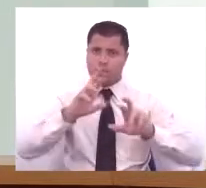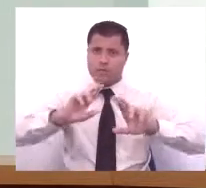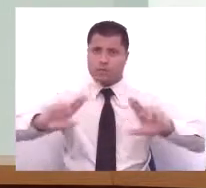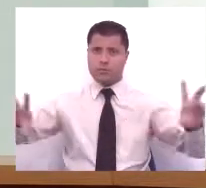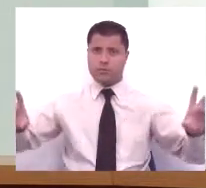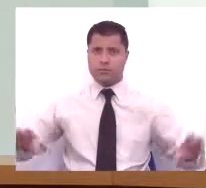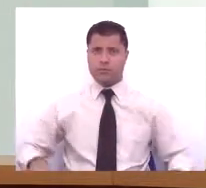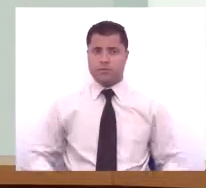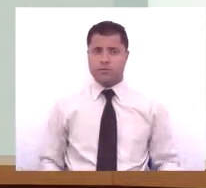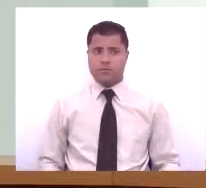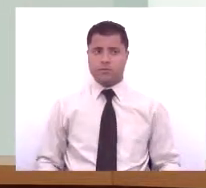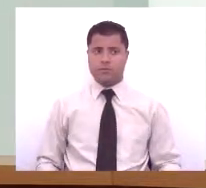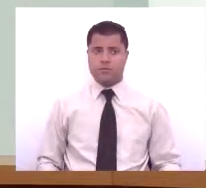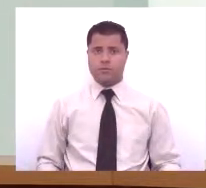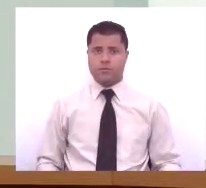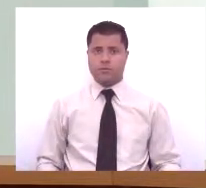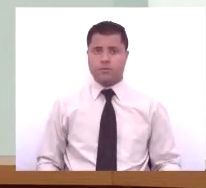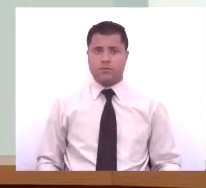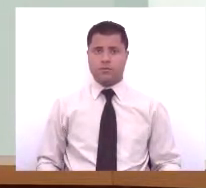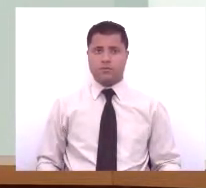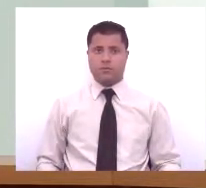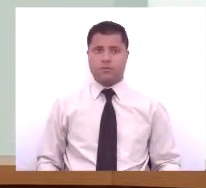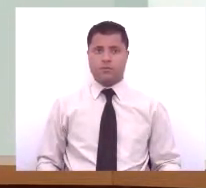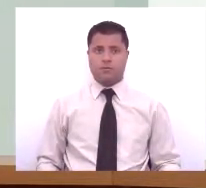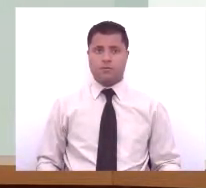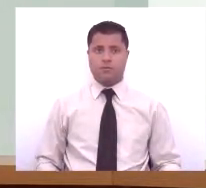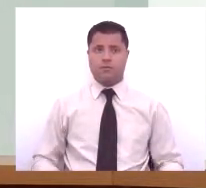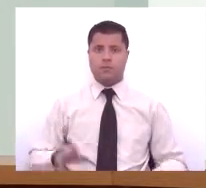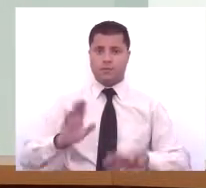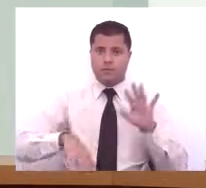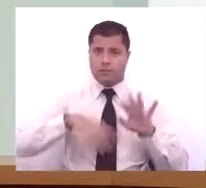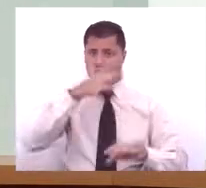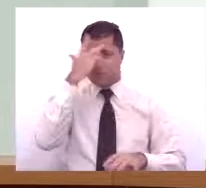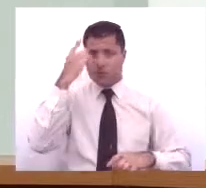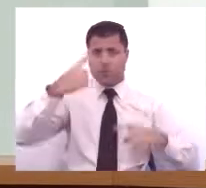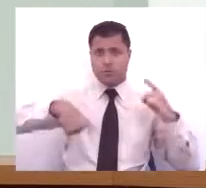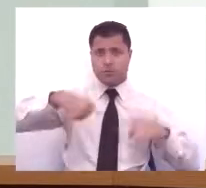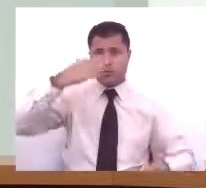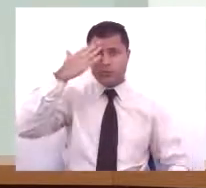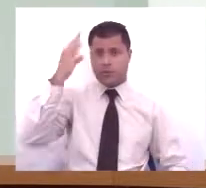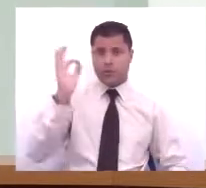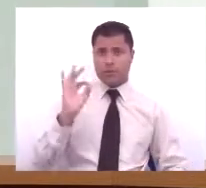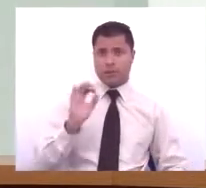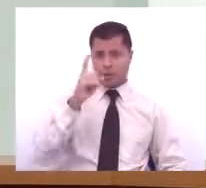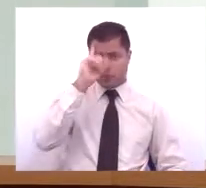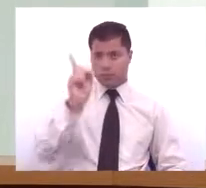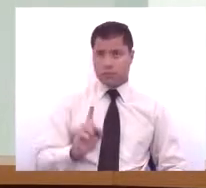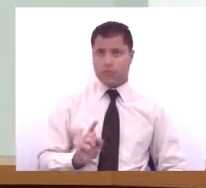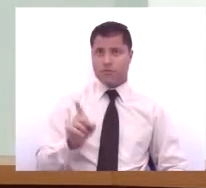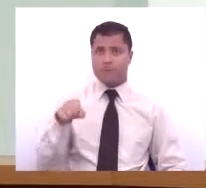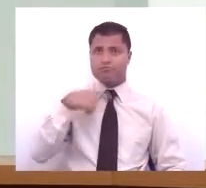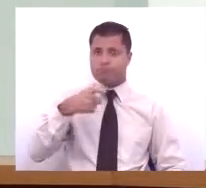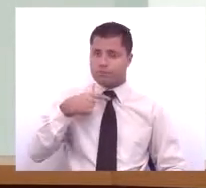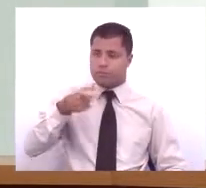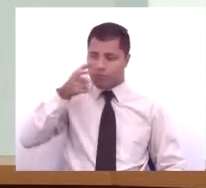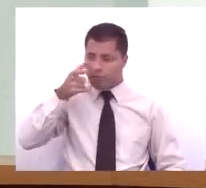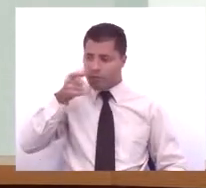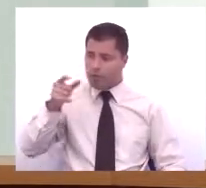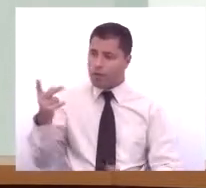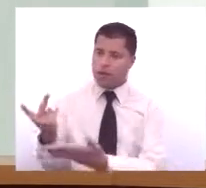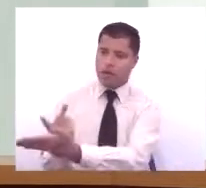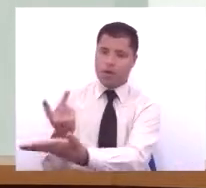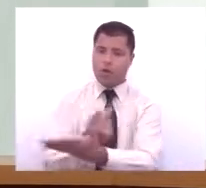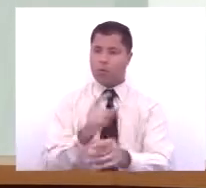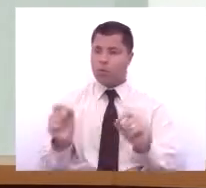Apenas os cegos, politicamente falando, não estão enxergando isso que está saltando aos olhos.